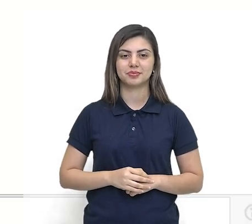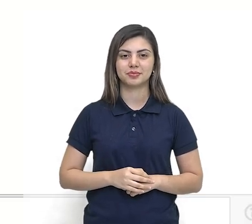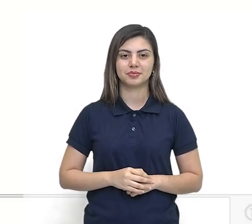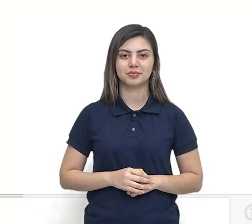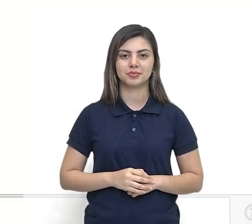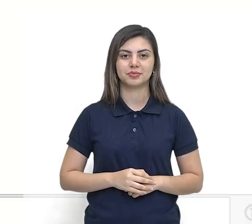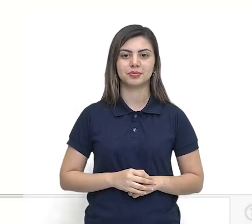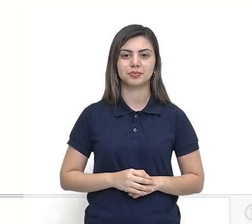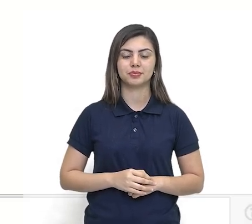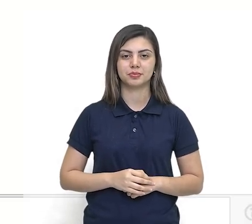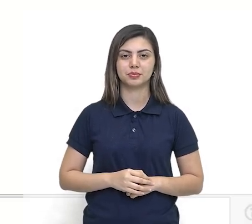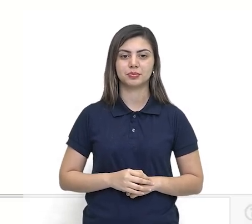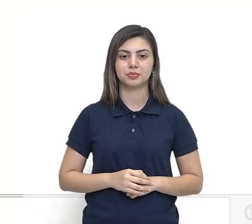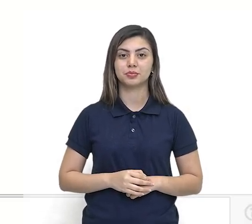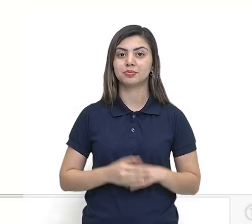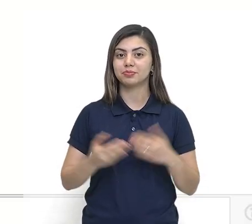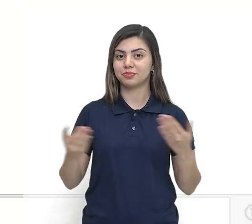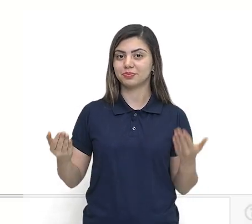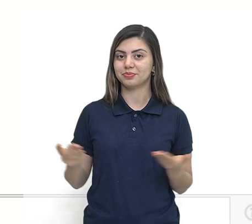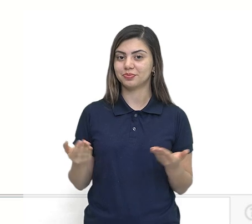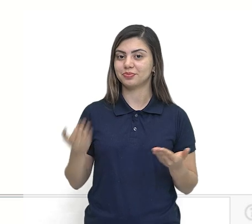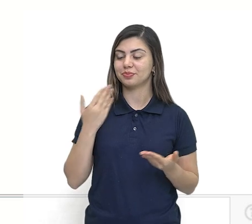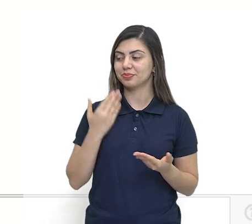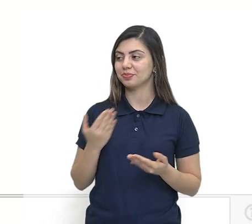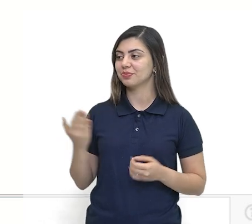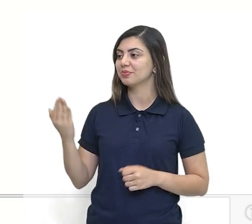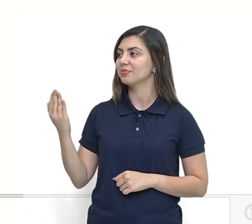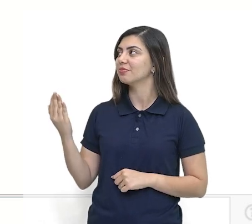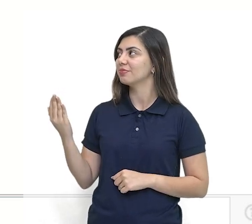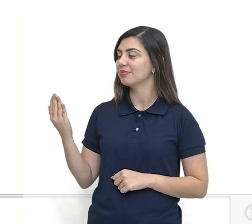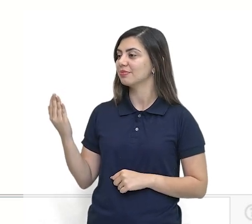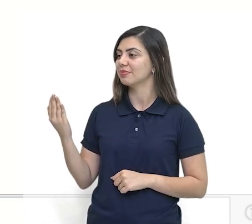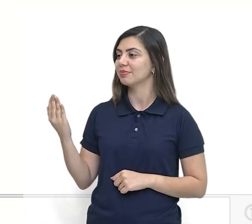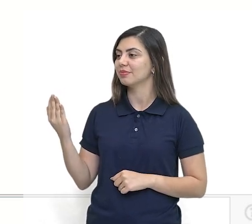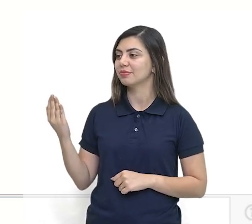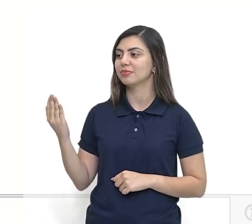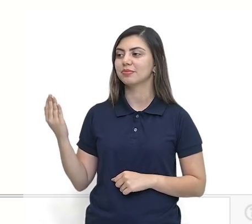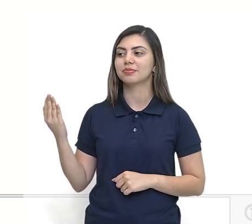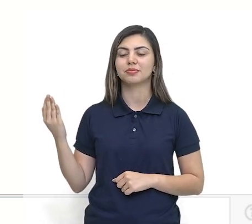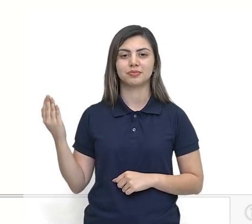é, né, os polígonos. Então,